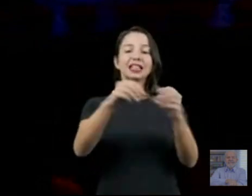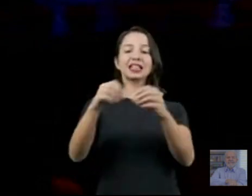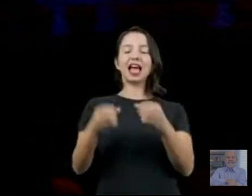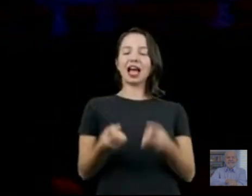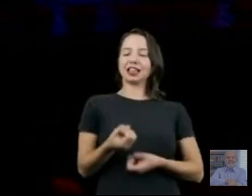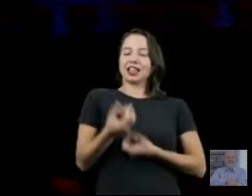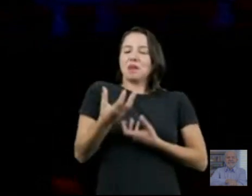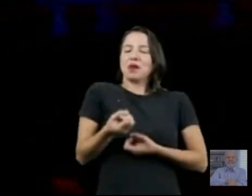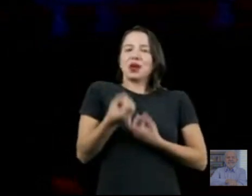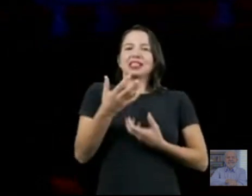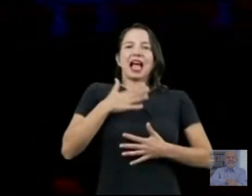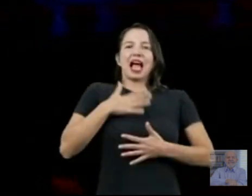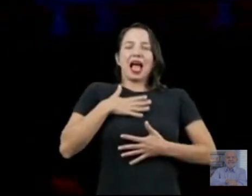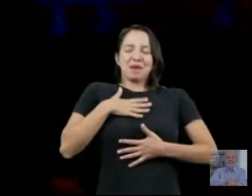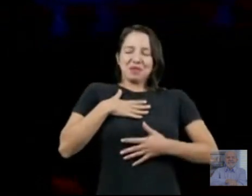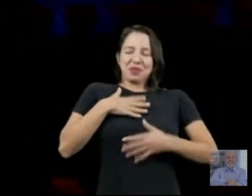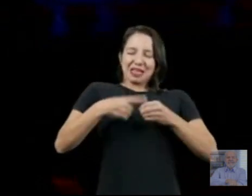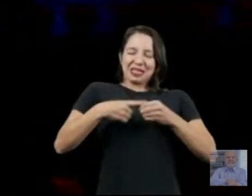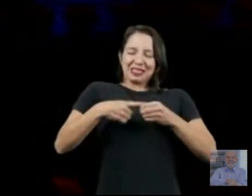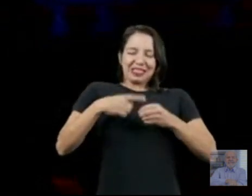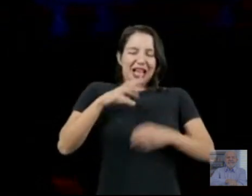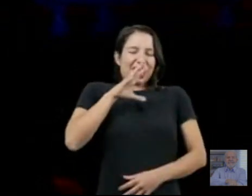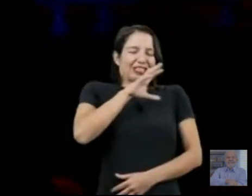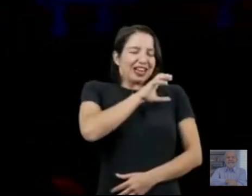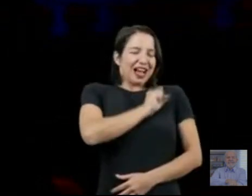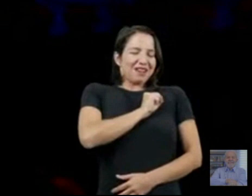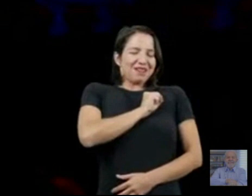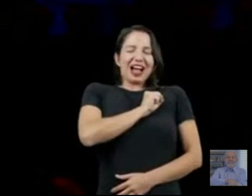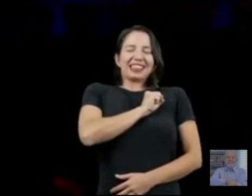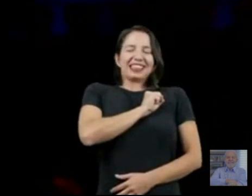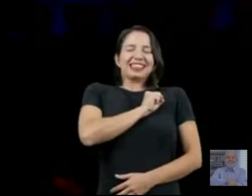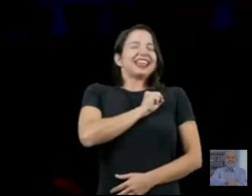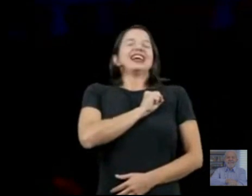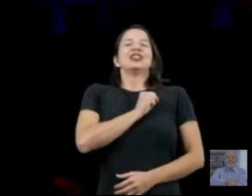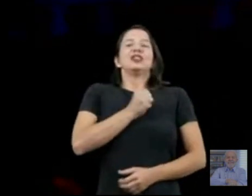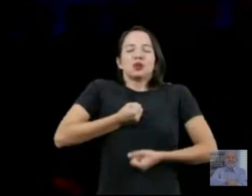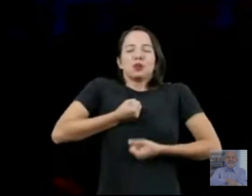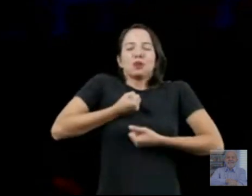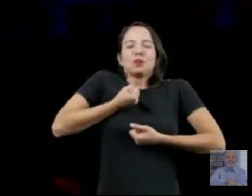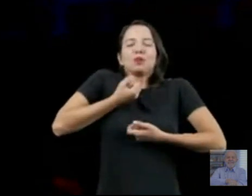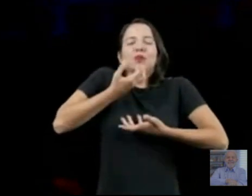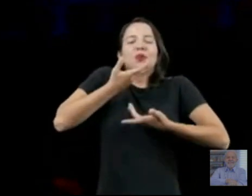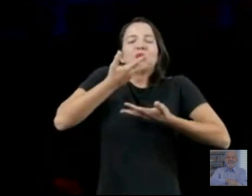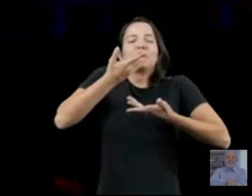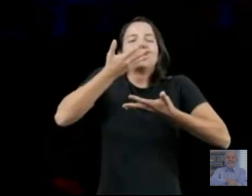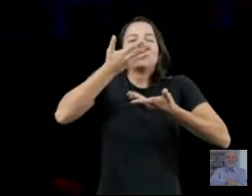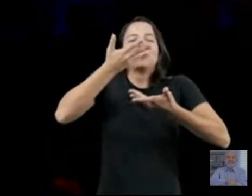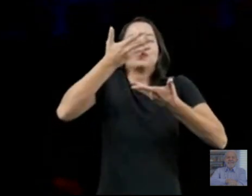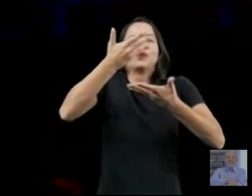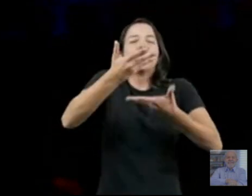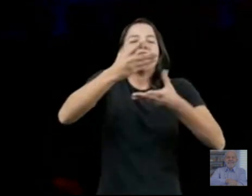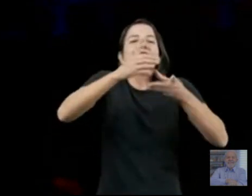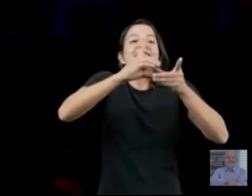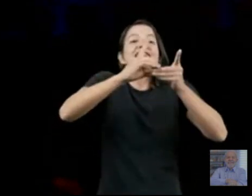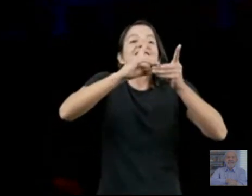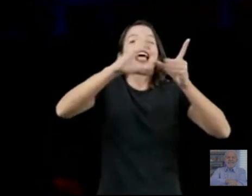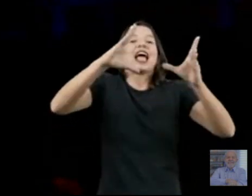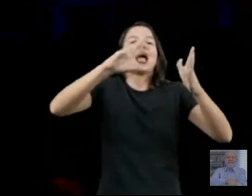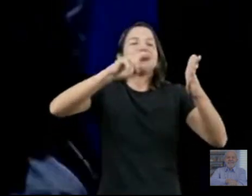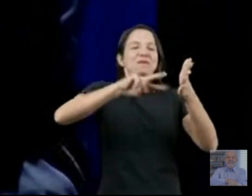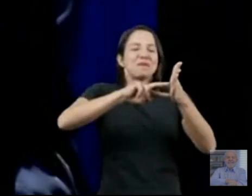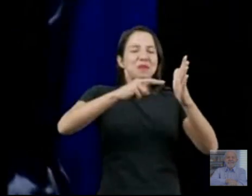onde trago esta toada em tom de democracia. Pela força do